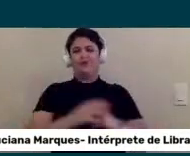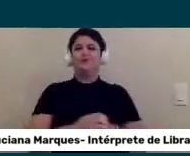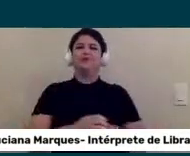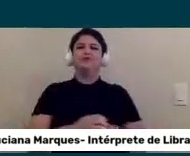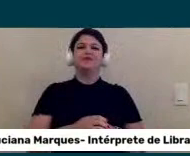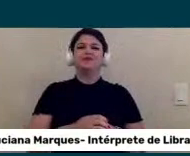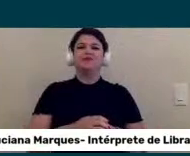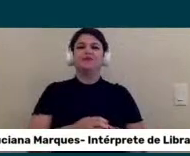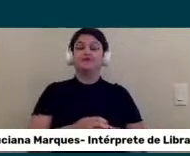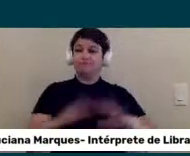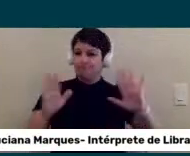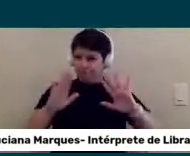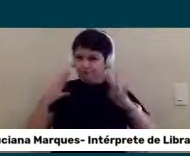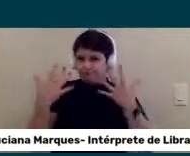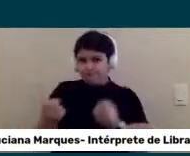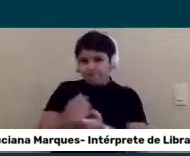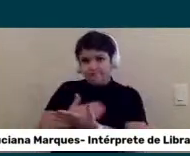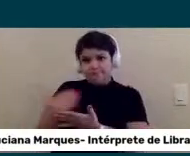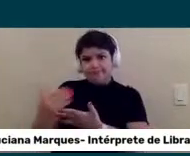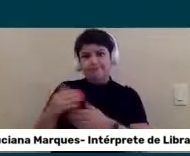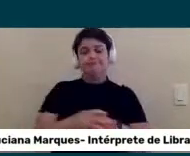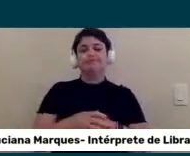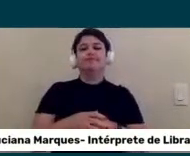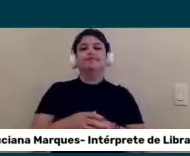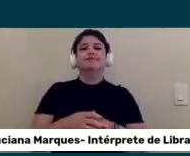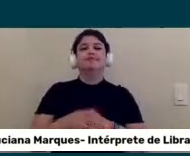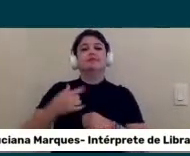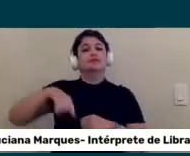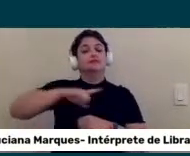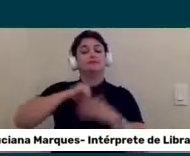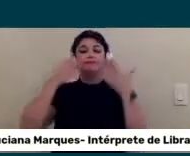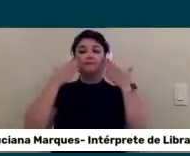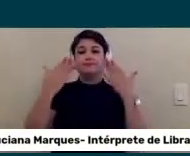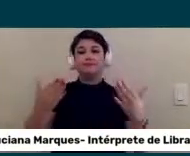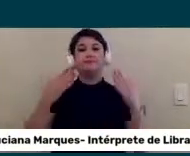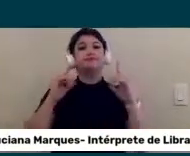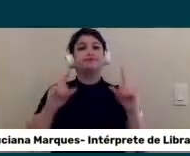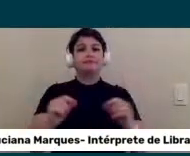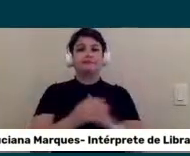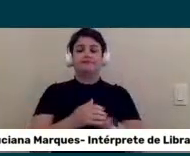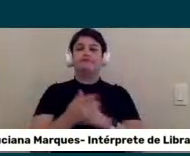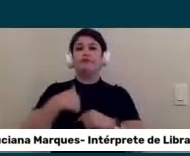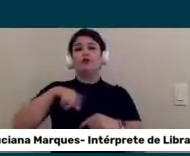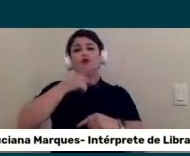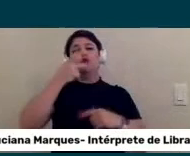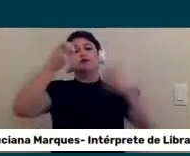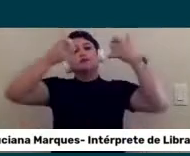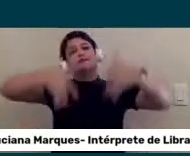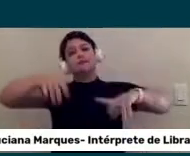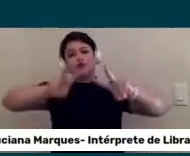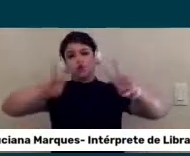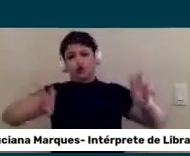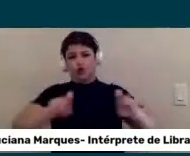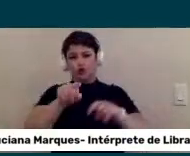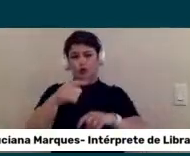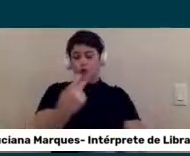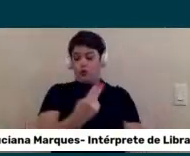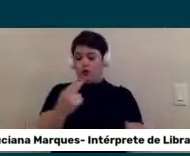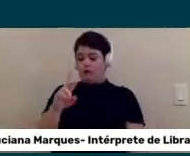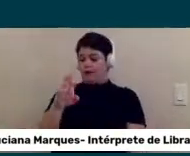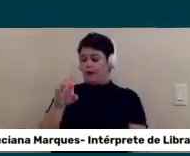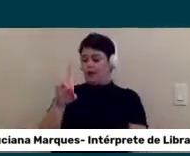Vamos começar, então, a nossa apresentação. Vou falar rapidamente sobre mim. Meu nome é Eduardo, sou consultor